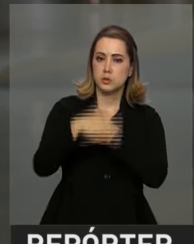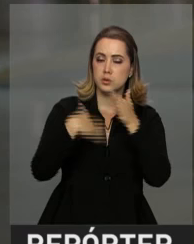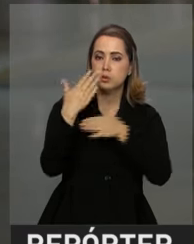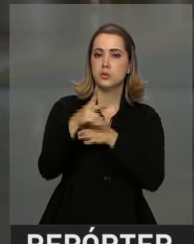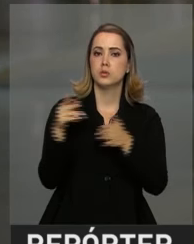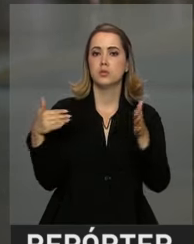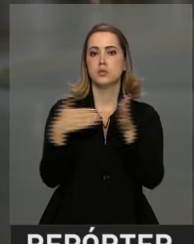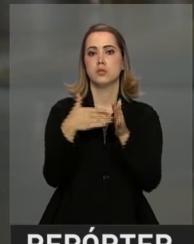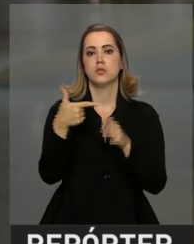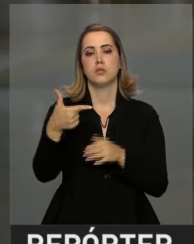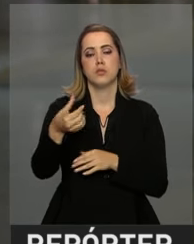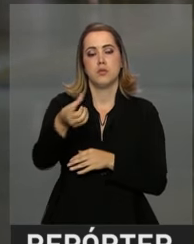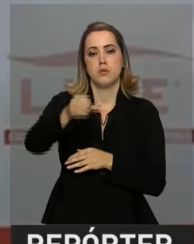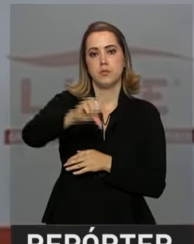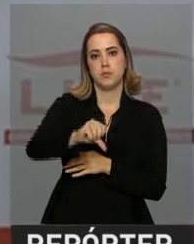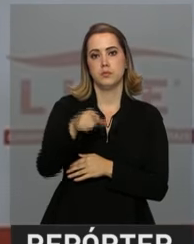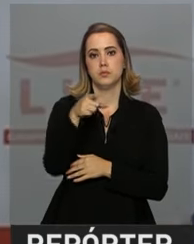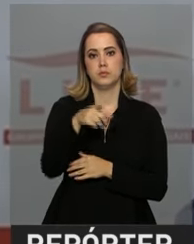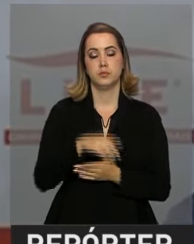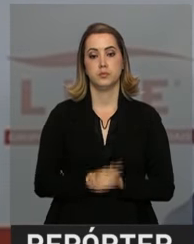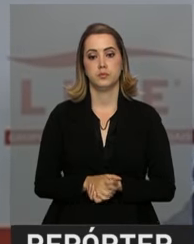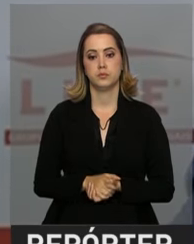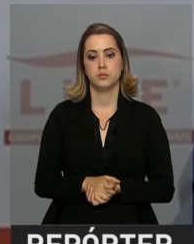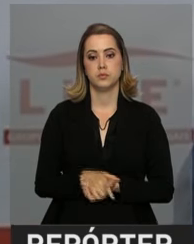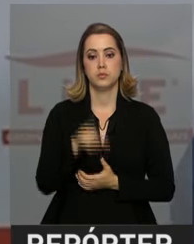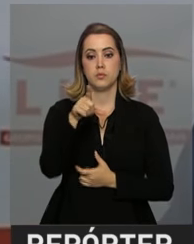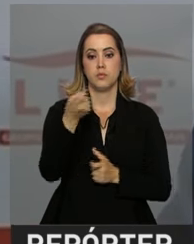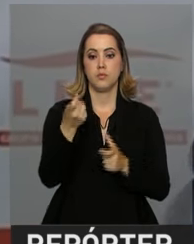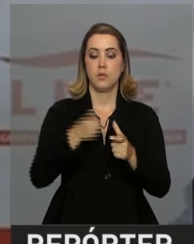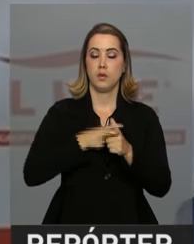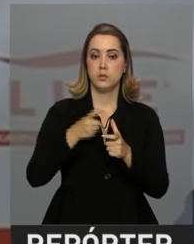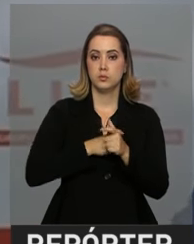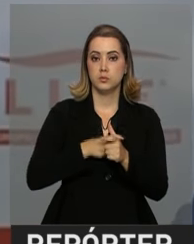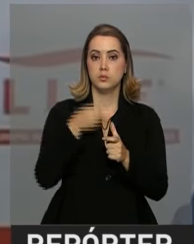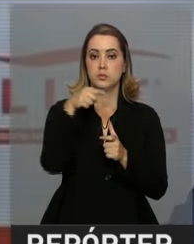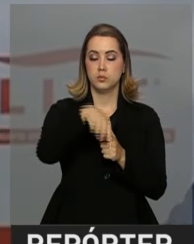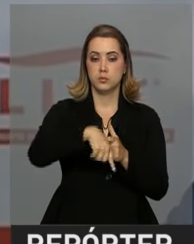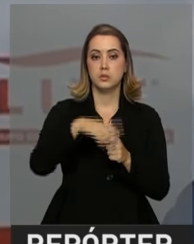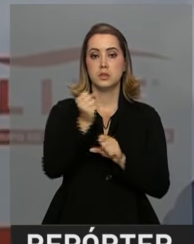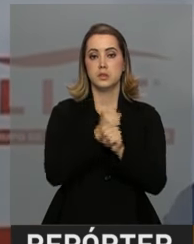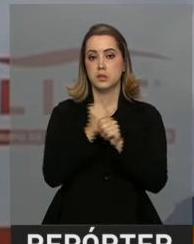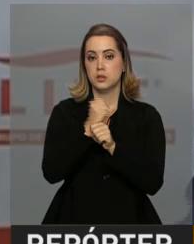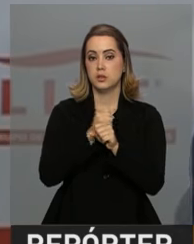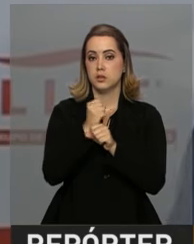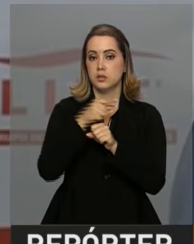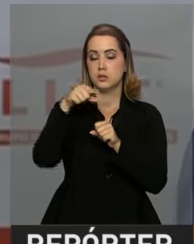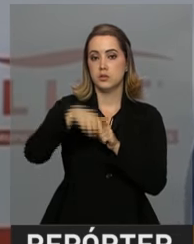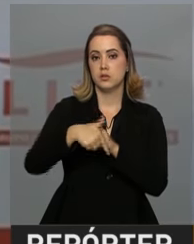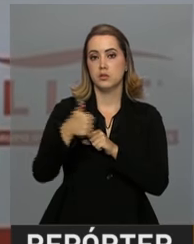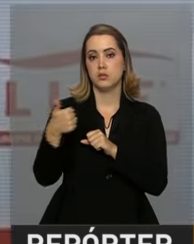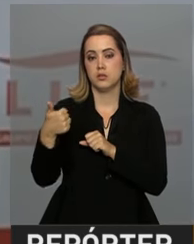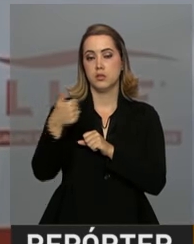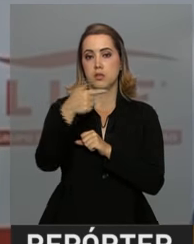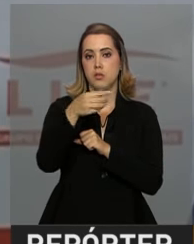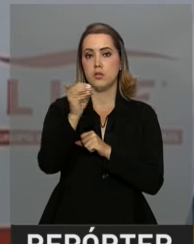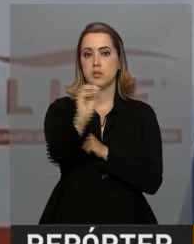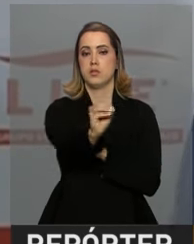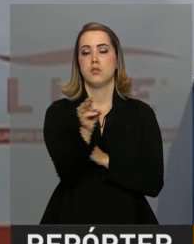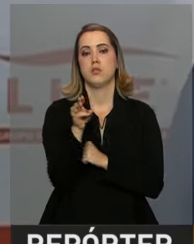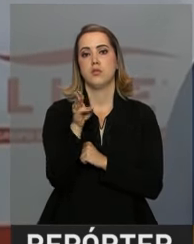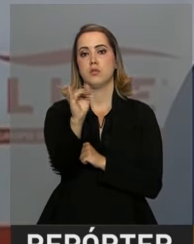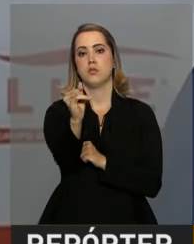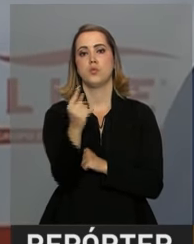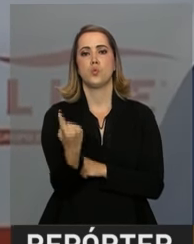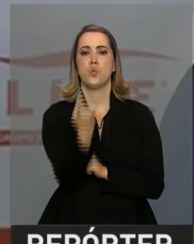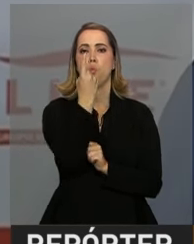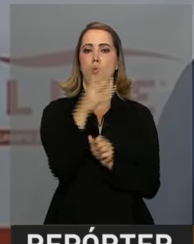acontecer até 2019. Este déficit que chegou a este ano, ao pico de 170 bilhões, não foi construído